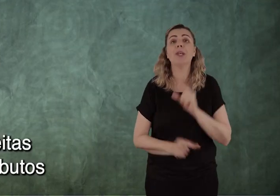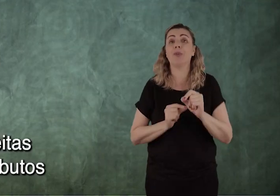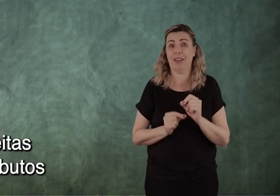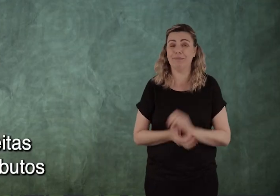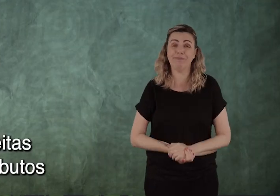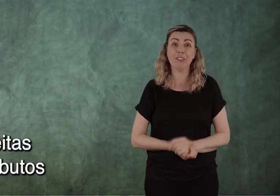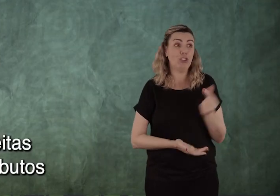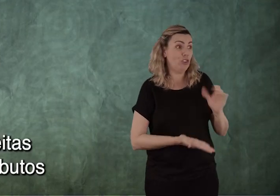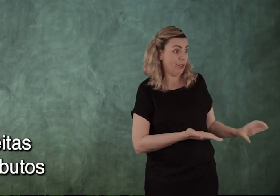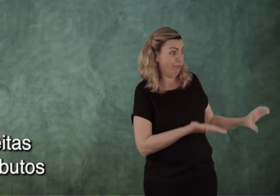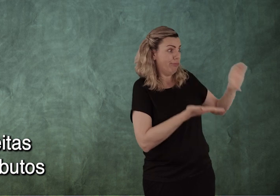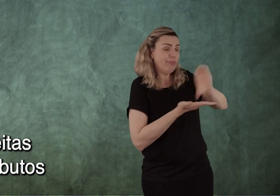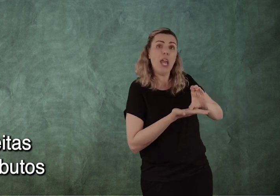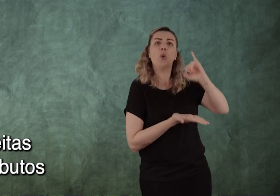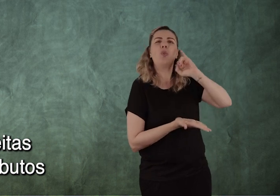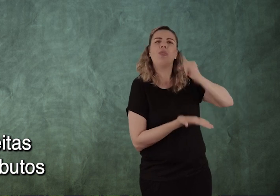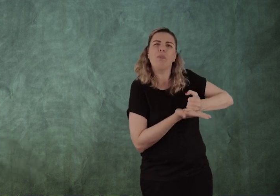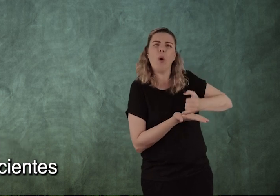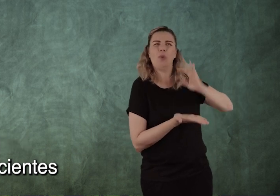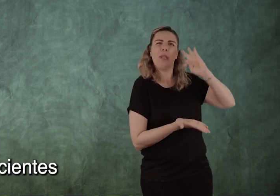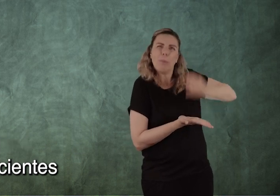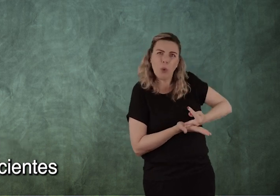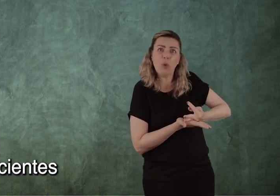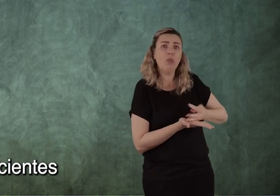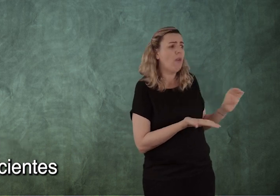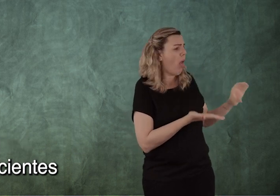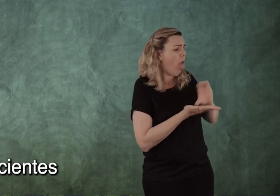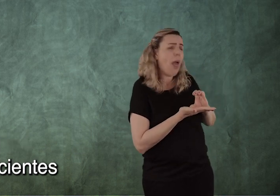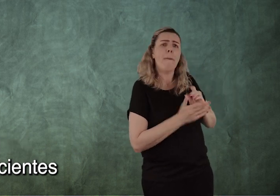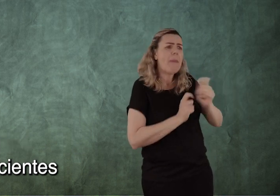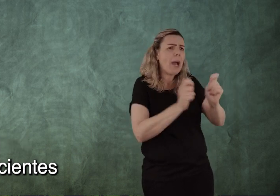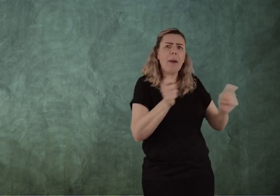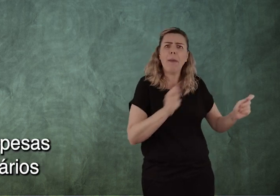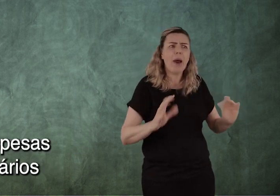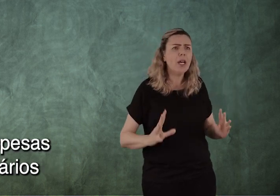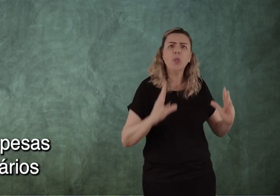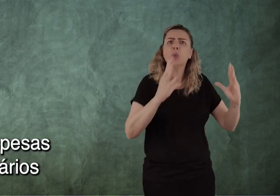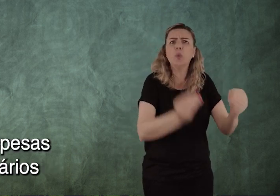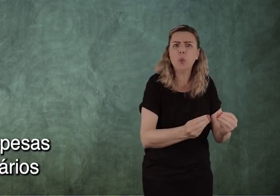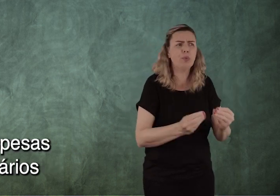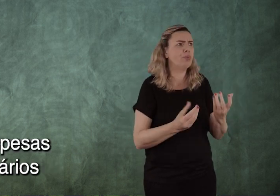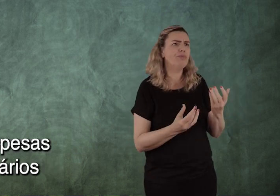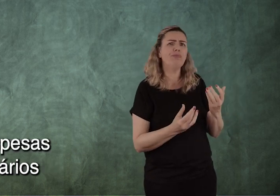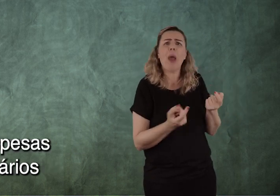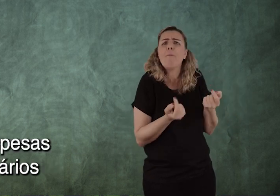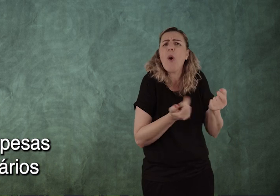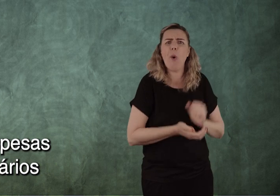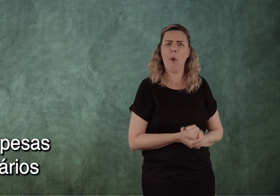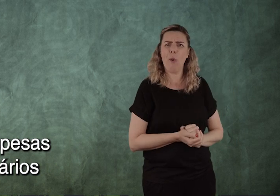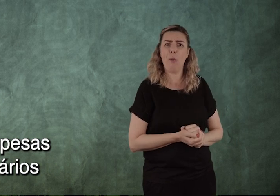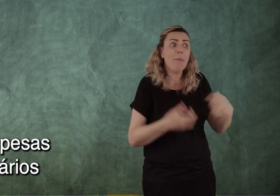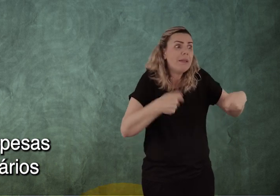Acontece que as receitas com a arrecadação de tributos quase sempre são insuficientes para fazer frente às